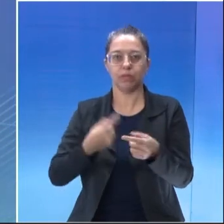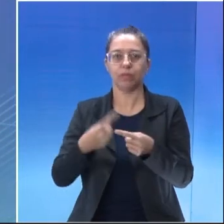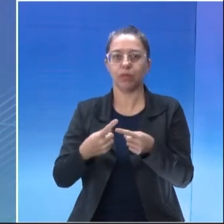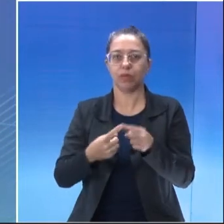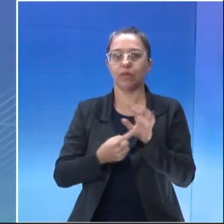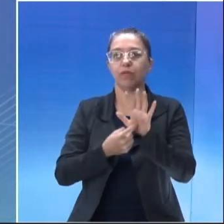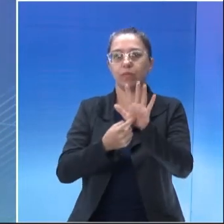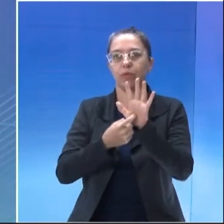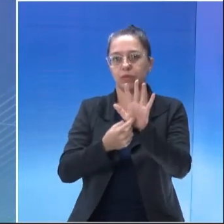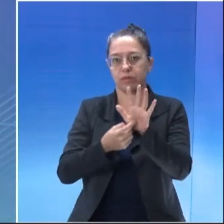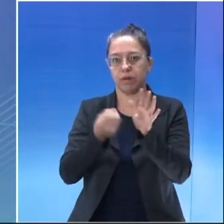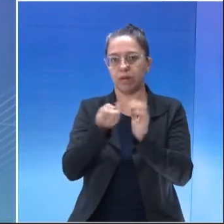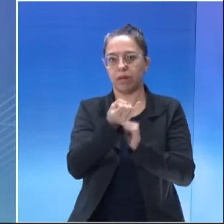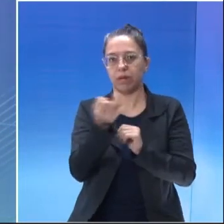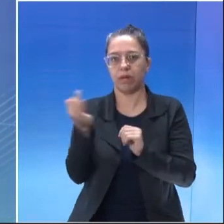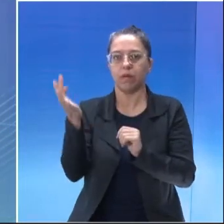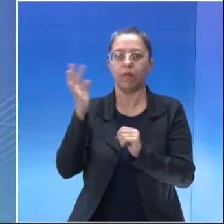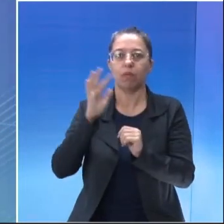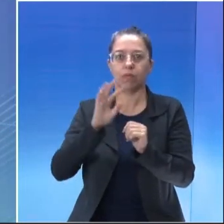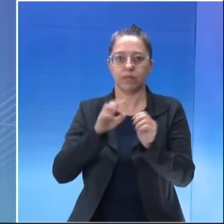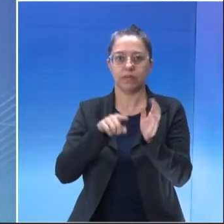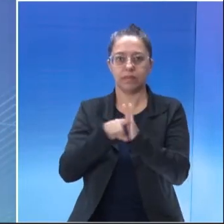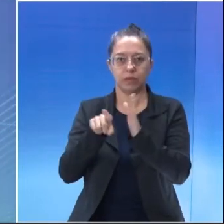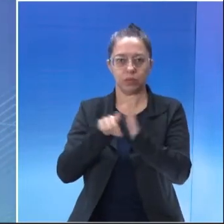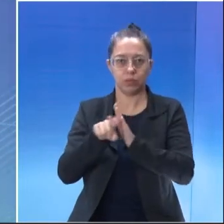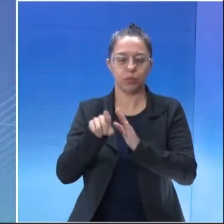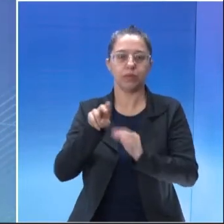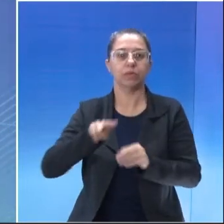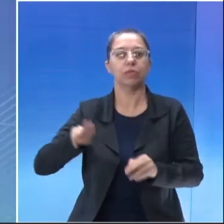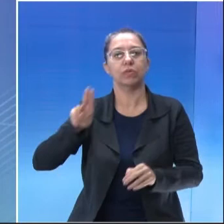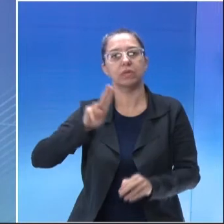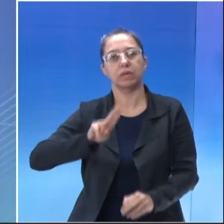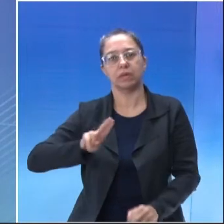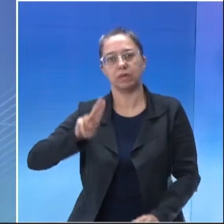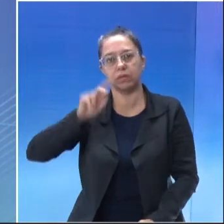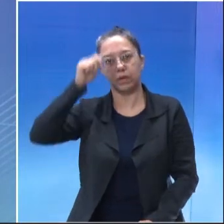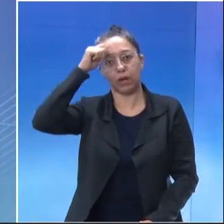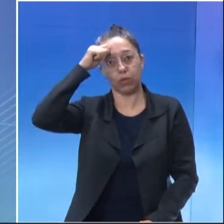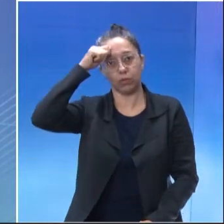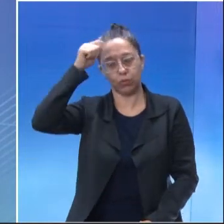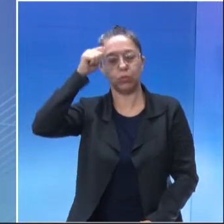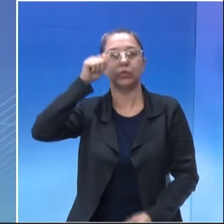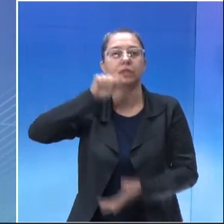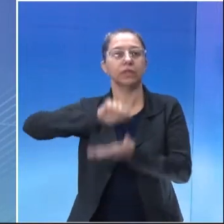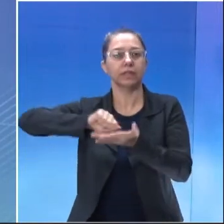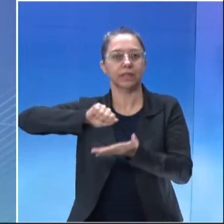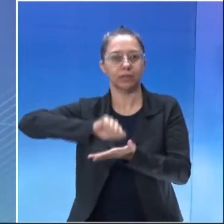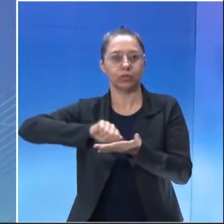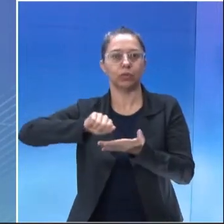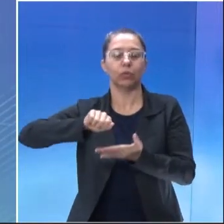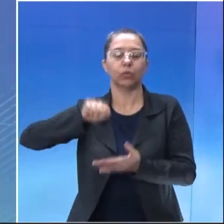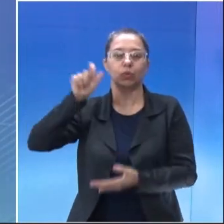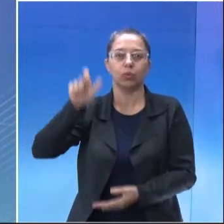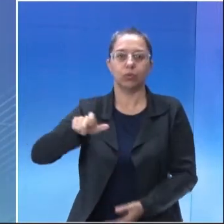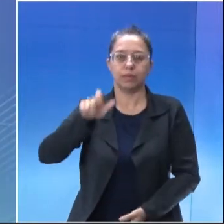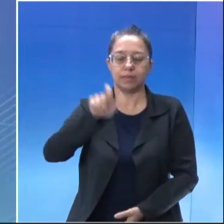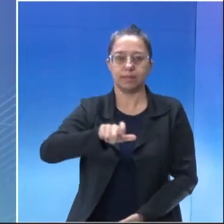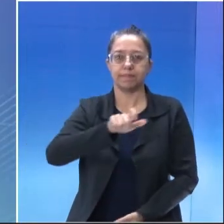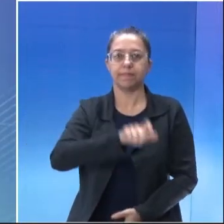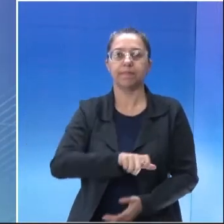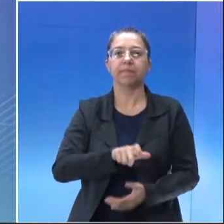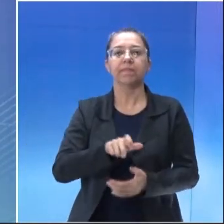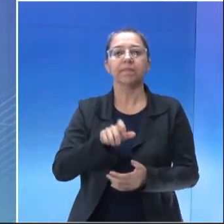apresentar algumas questões aqui, utilizando os autores, os escritores, utilizando as